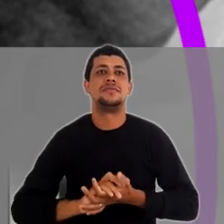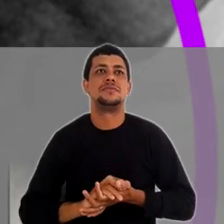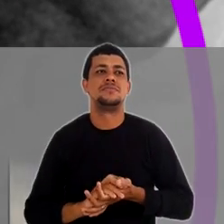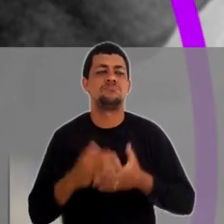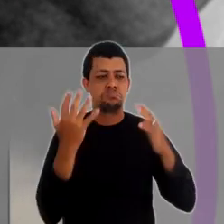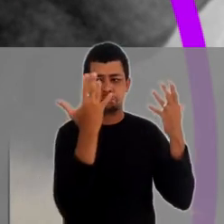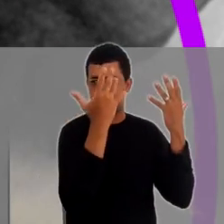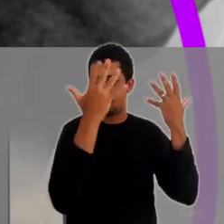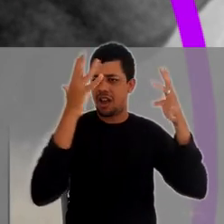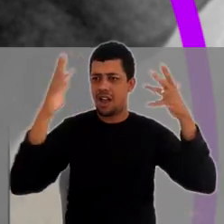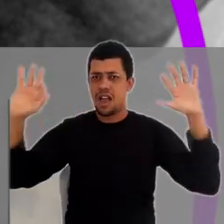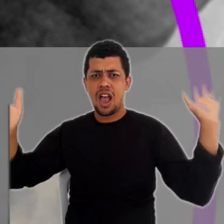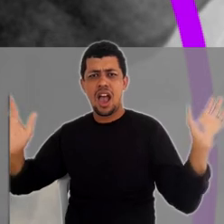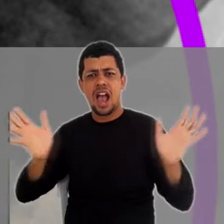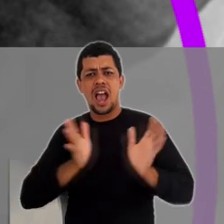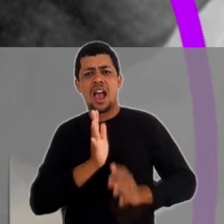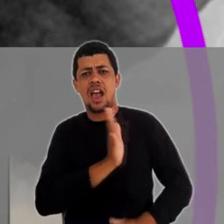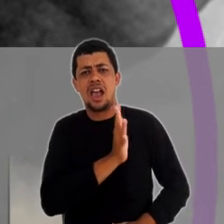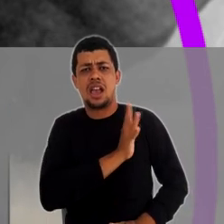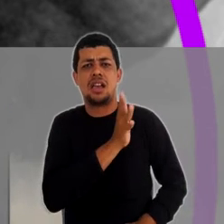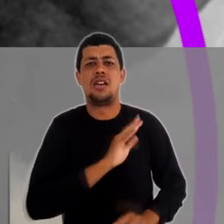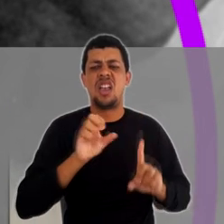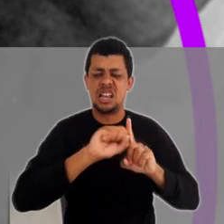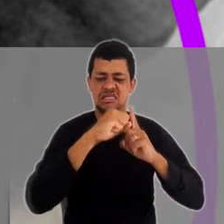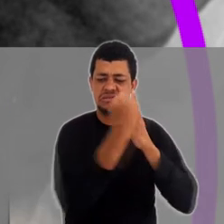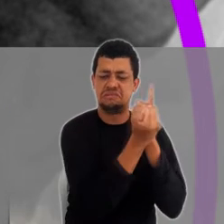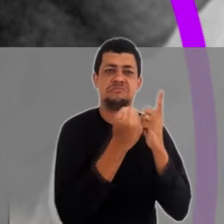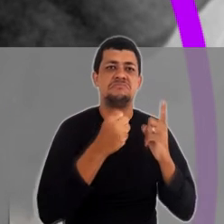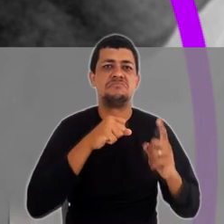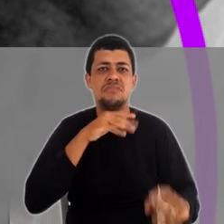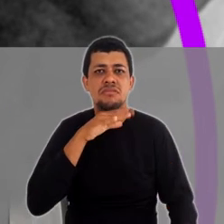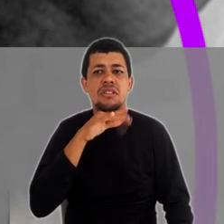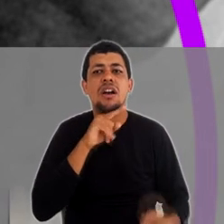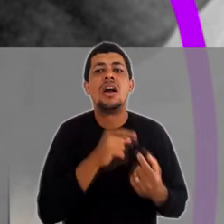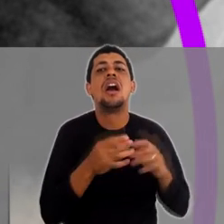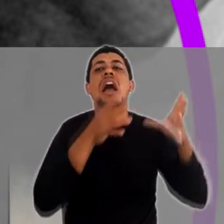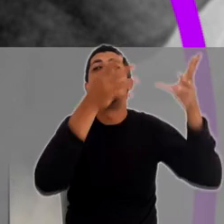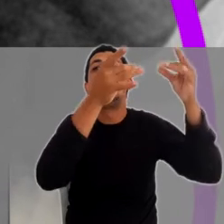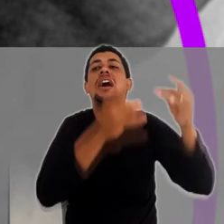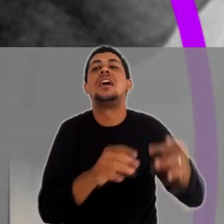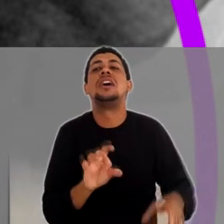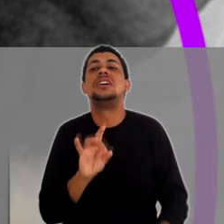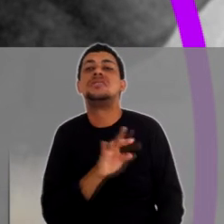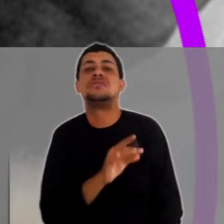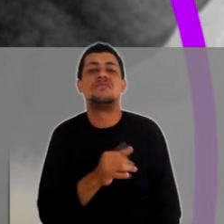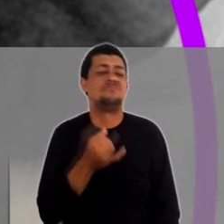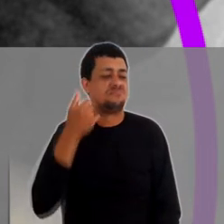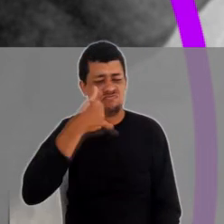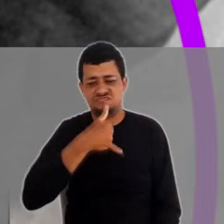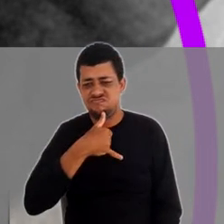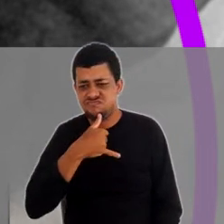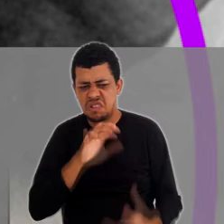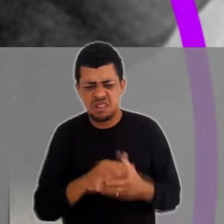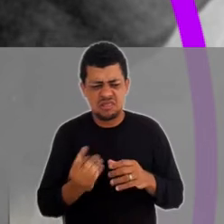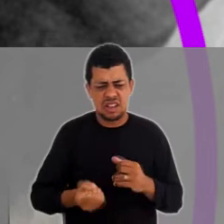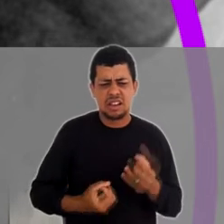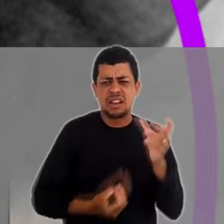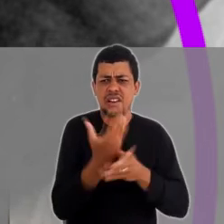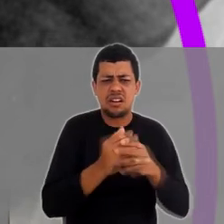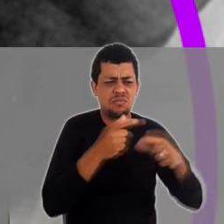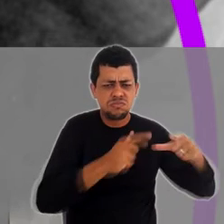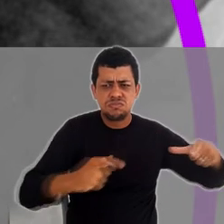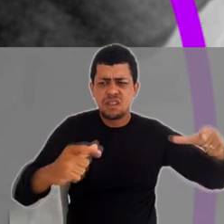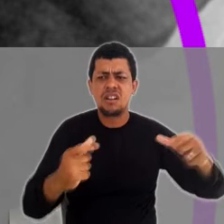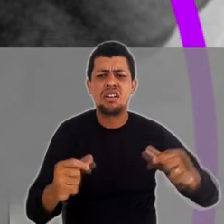A natureza é rica, a sociedade que é insana. O critério é só grana. Constroem cenários falsos,